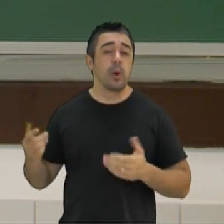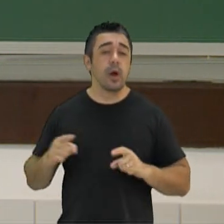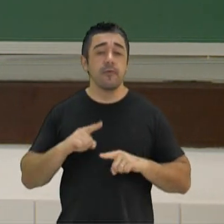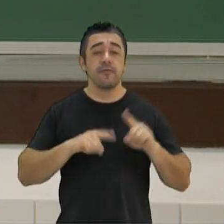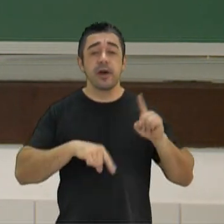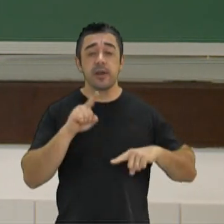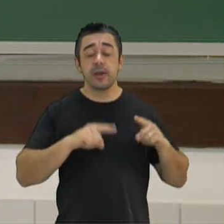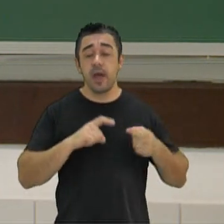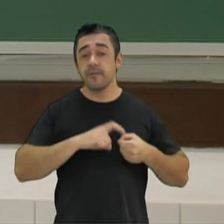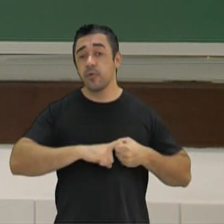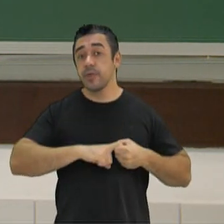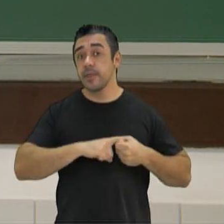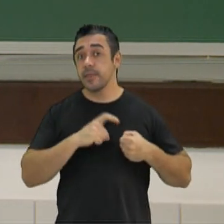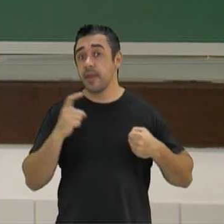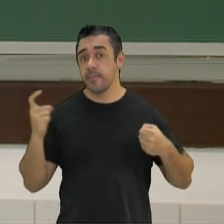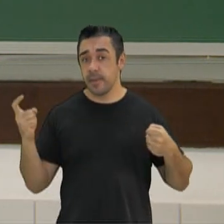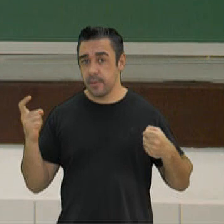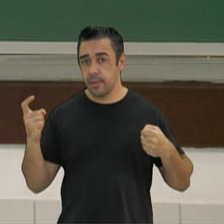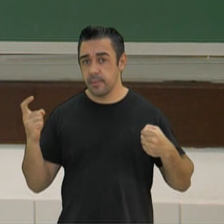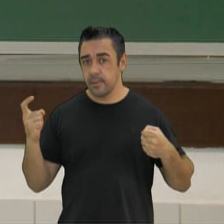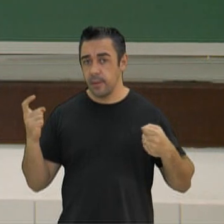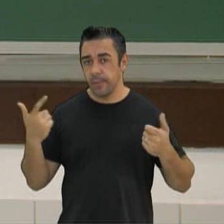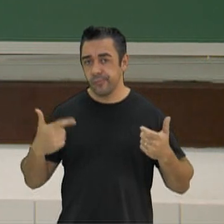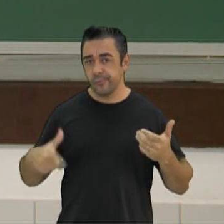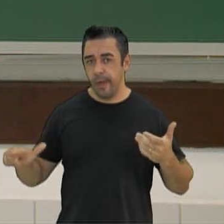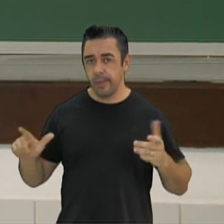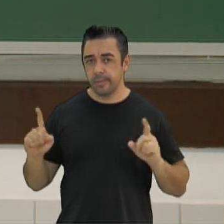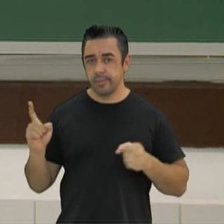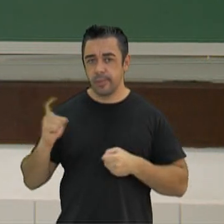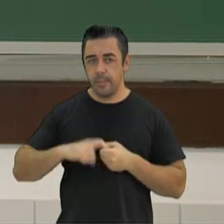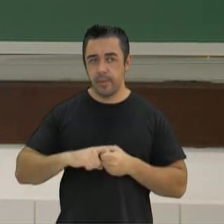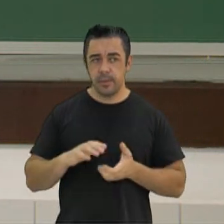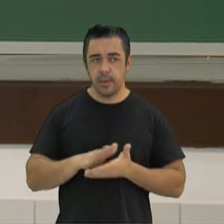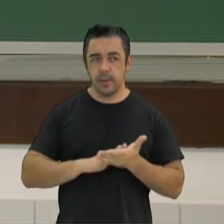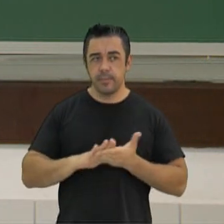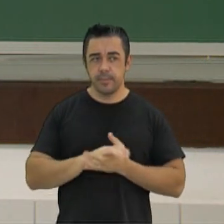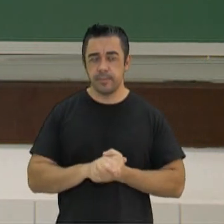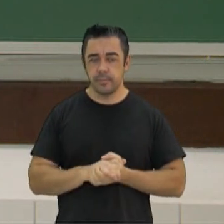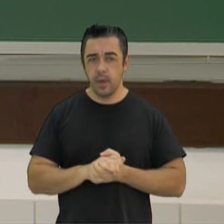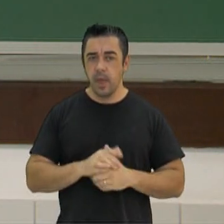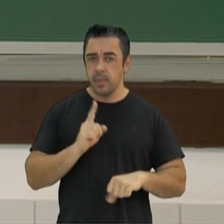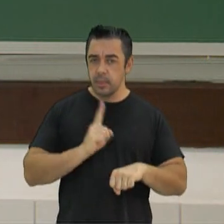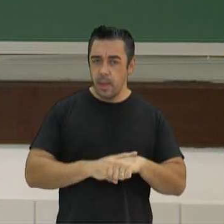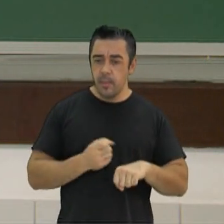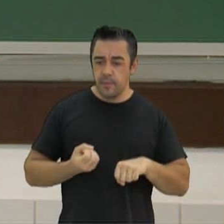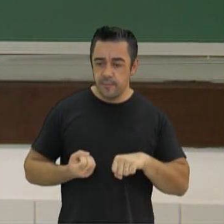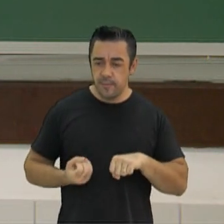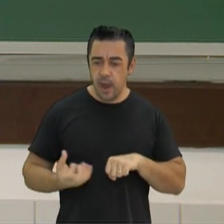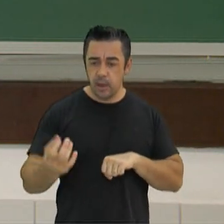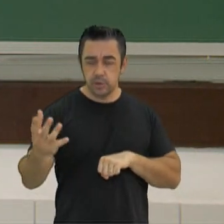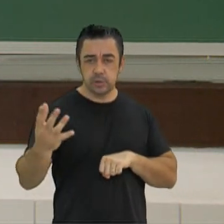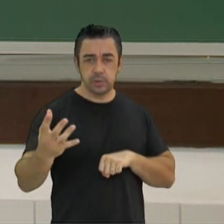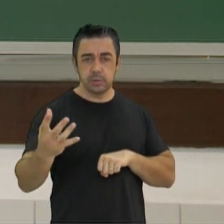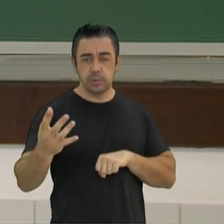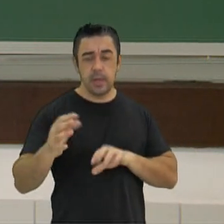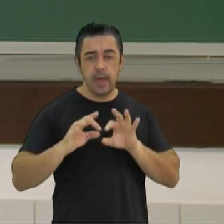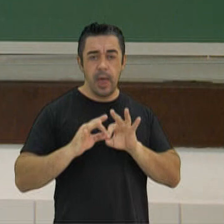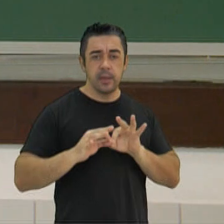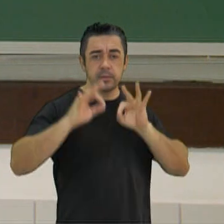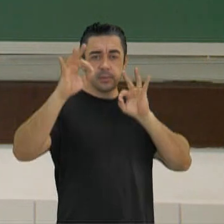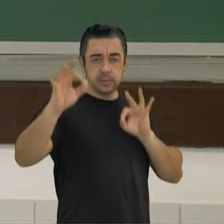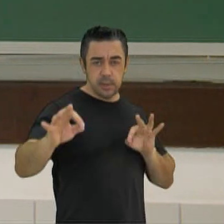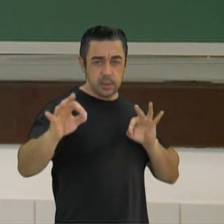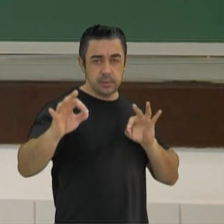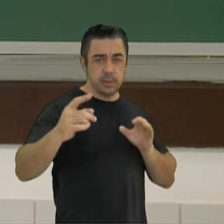variável independente? Então, aquela que não depende de ninguém, tá? O tempo de viagem e a distância entre duas